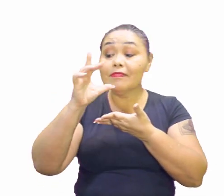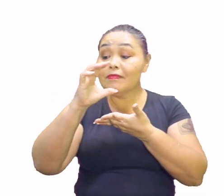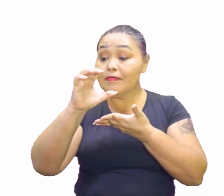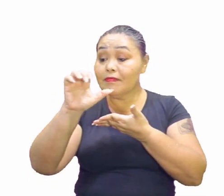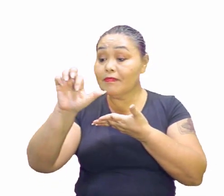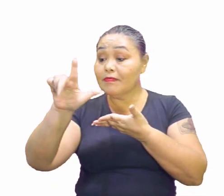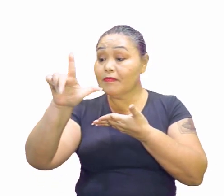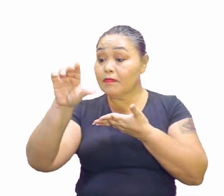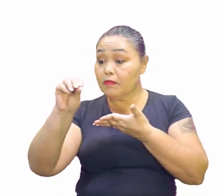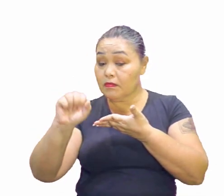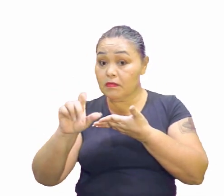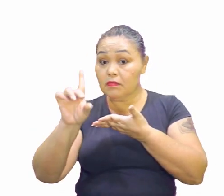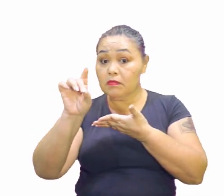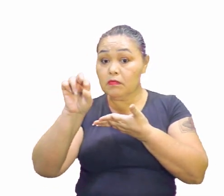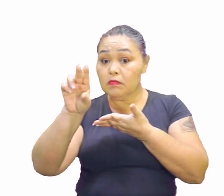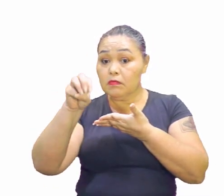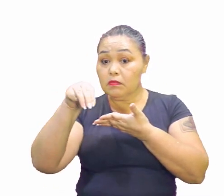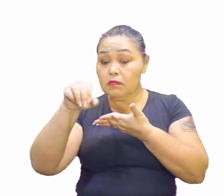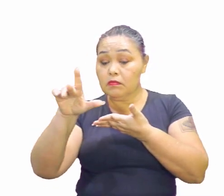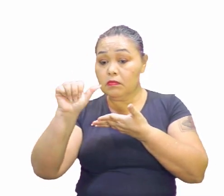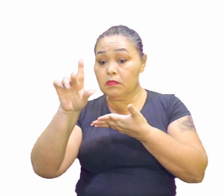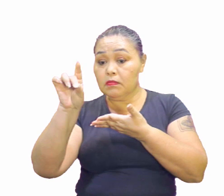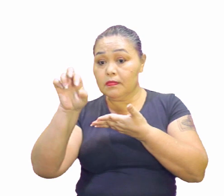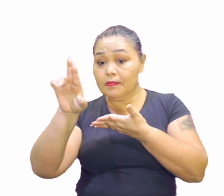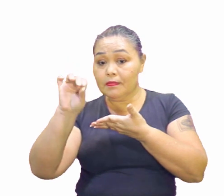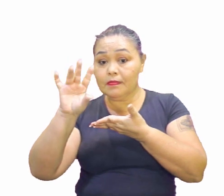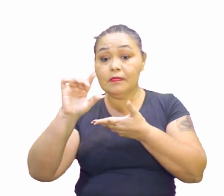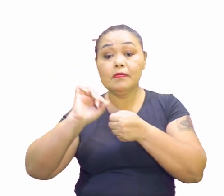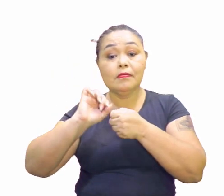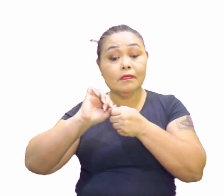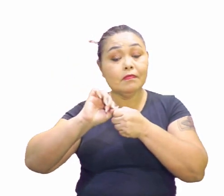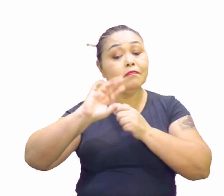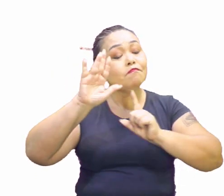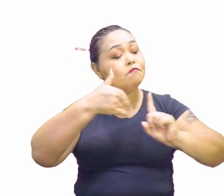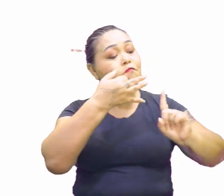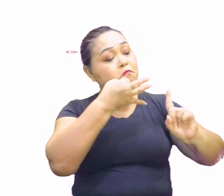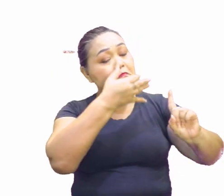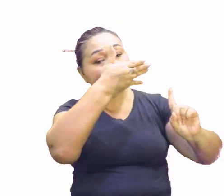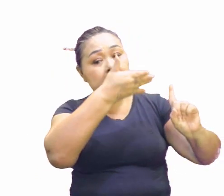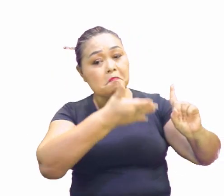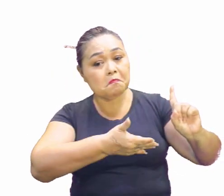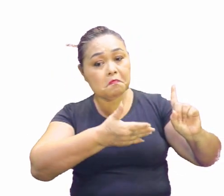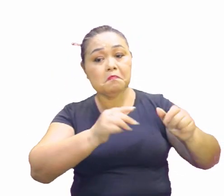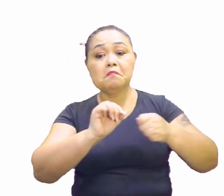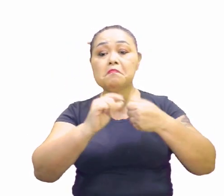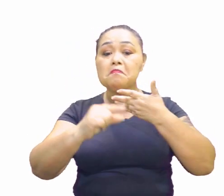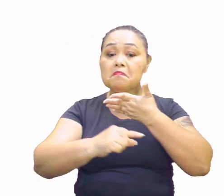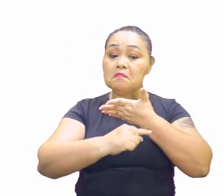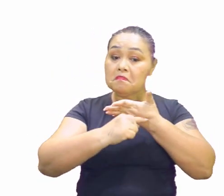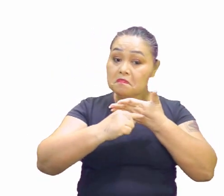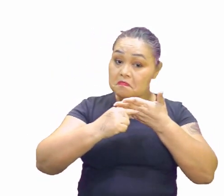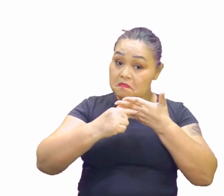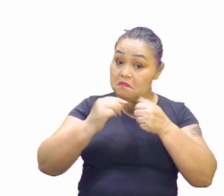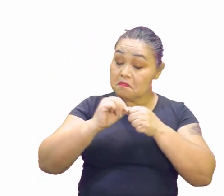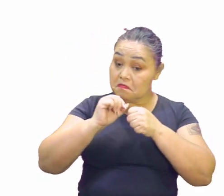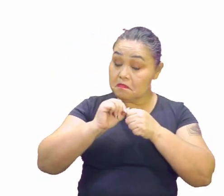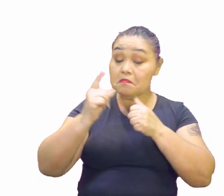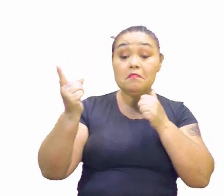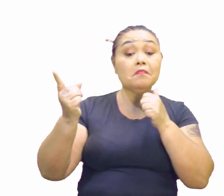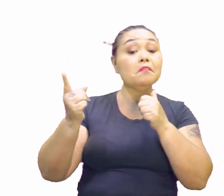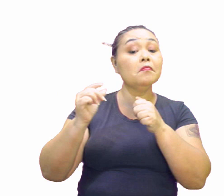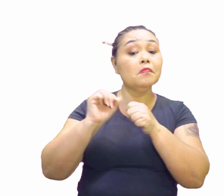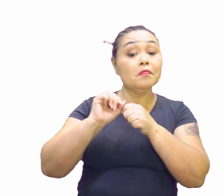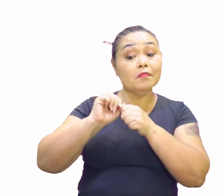autora estreante, enviou a série de poemas para a editora Imago. Então veja, ela